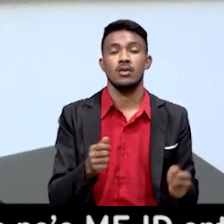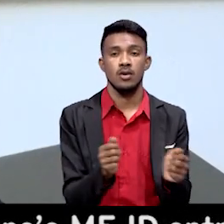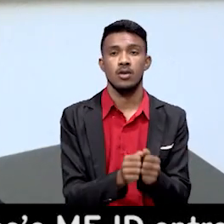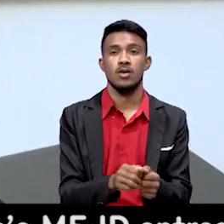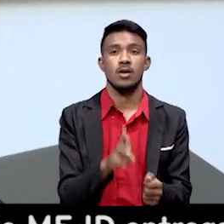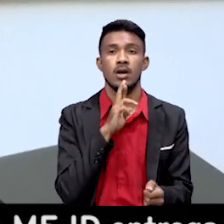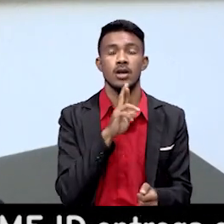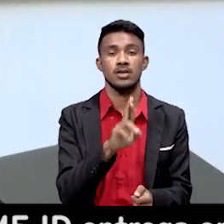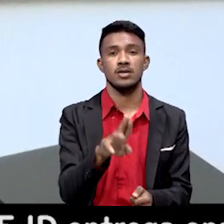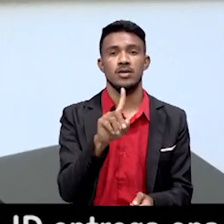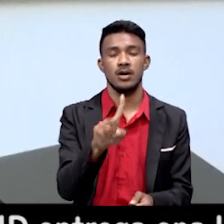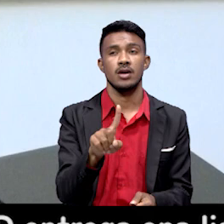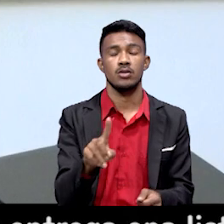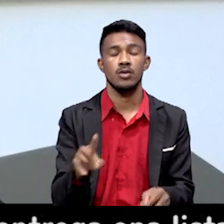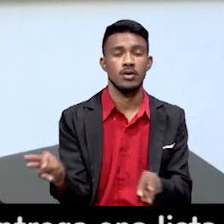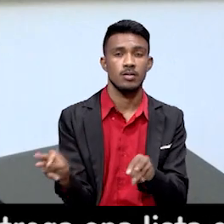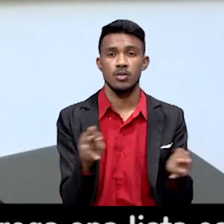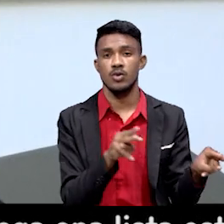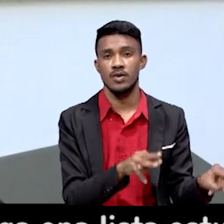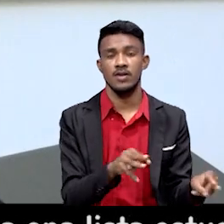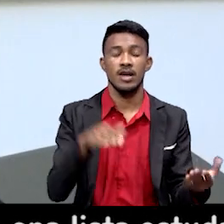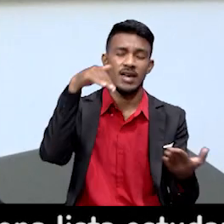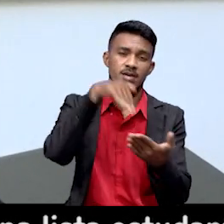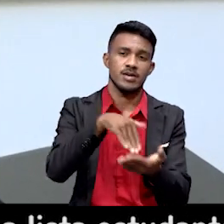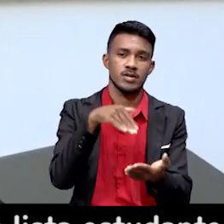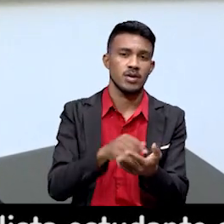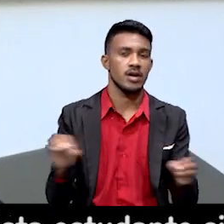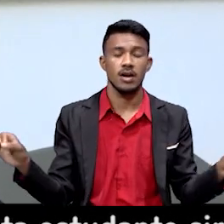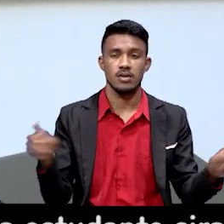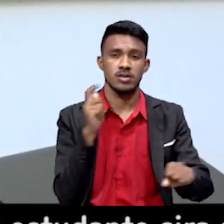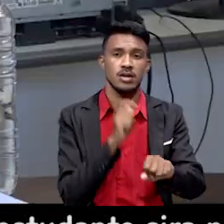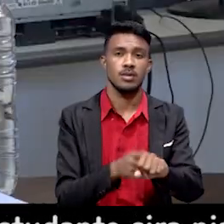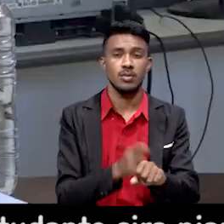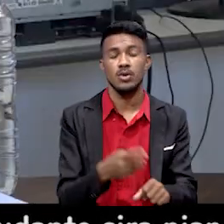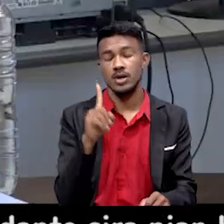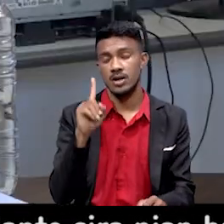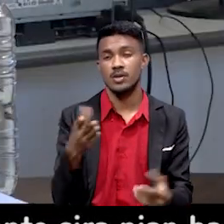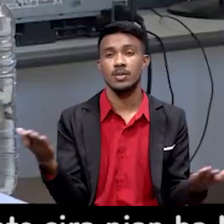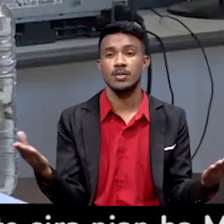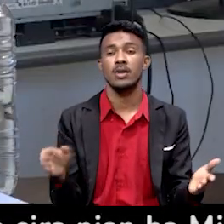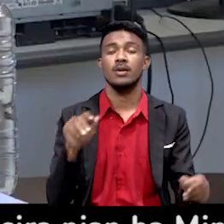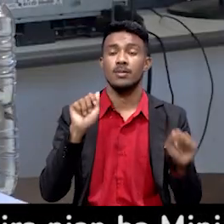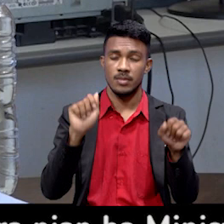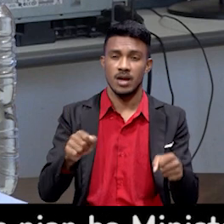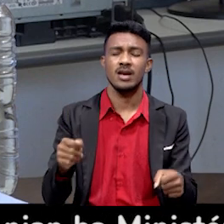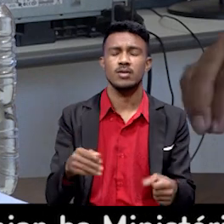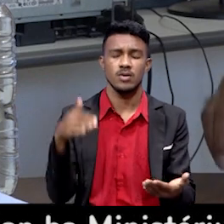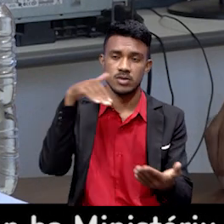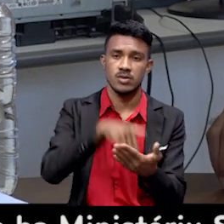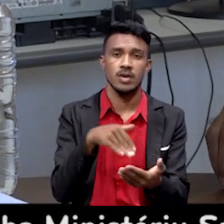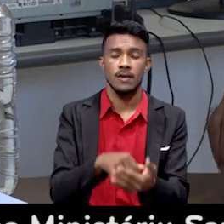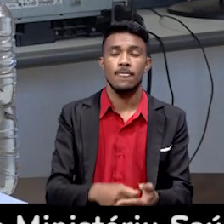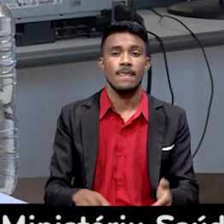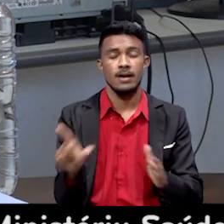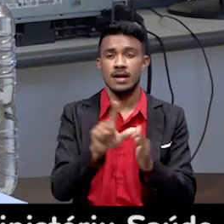kata atu muda fali se istuda, ne laos tempo ida ne bemak natong atu basira atu istuda. Le pensam vitalisa